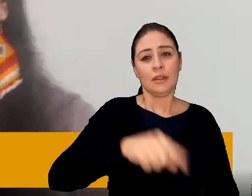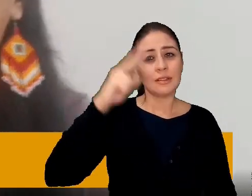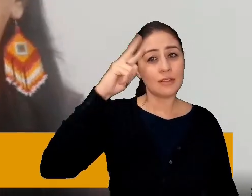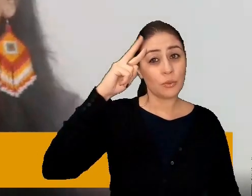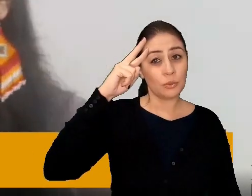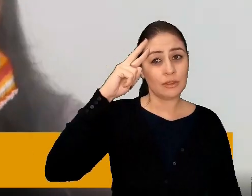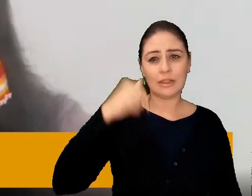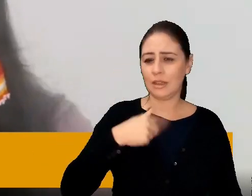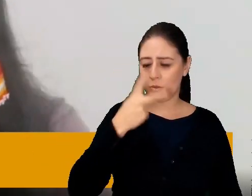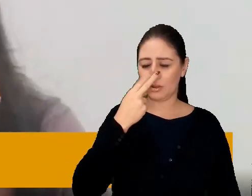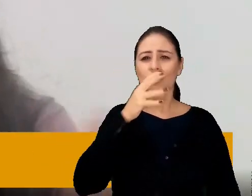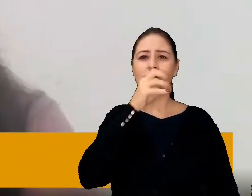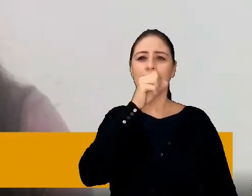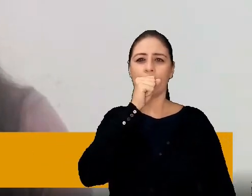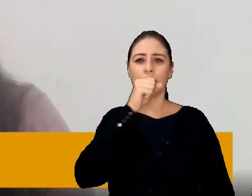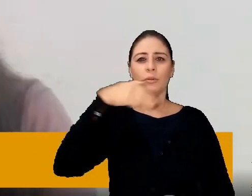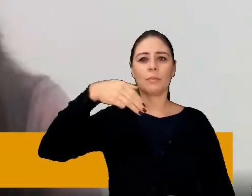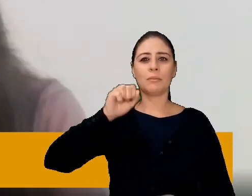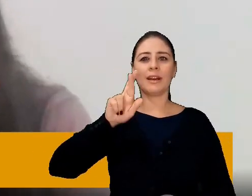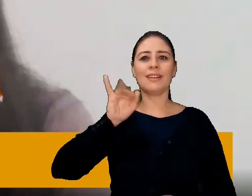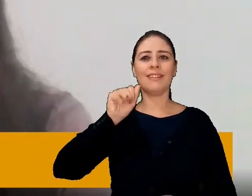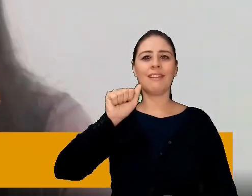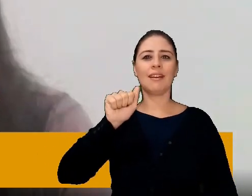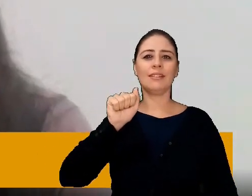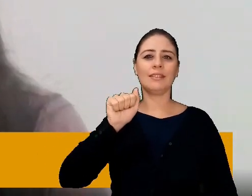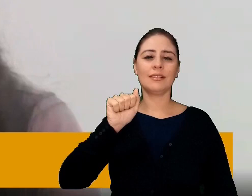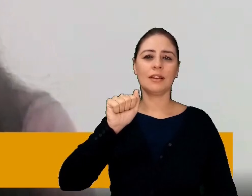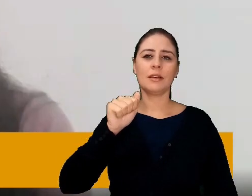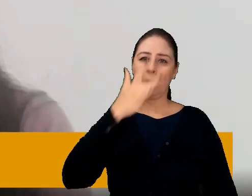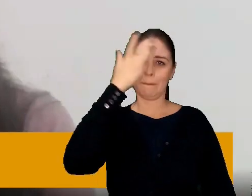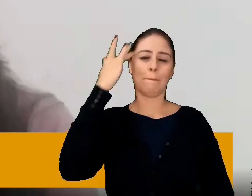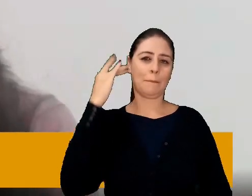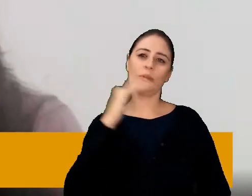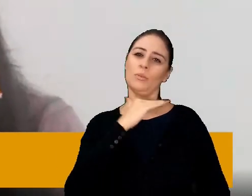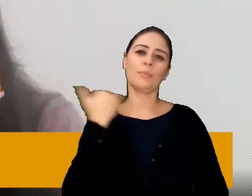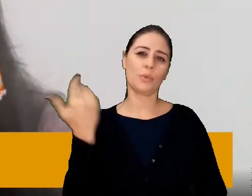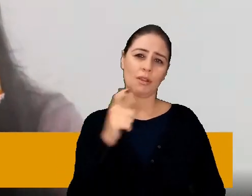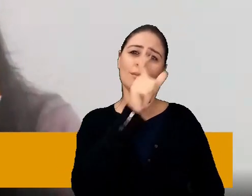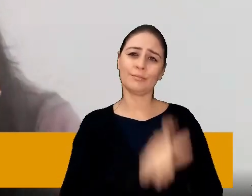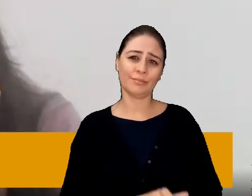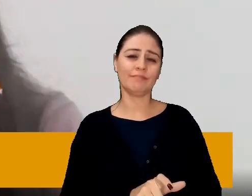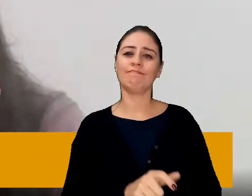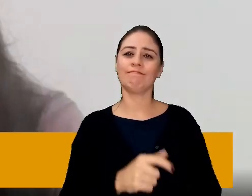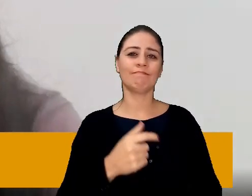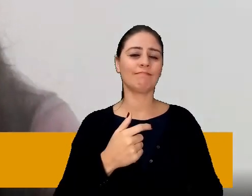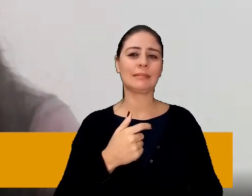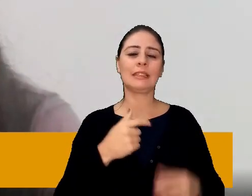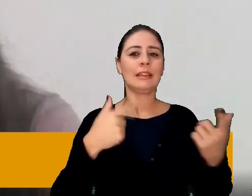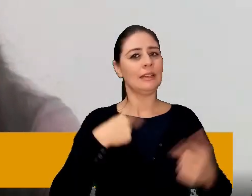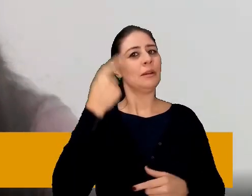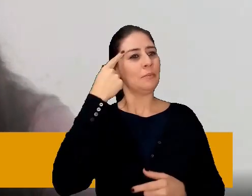e se não me engano, no sábado a Marielle Franco foi assassinada. E aquilo mexeu muito comigo. Foi aonde fez assim para ciências sociais,